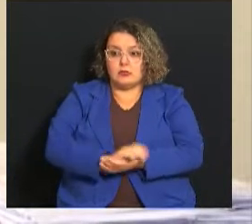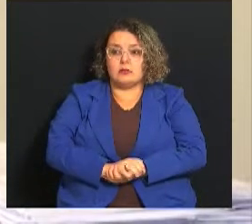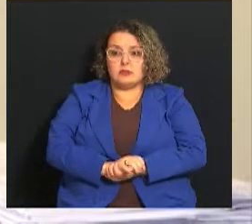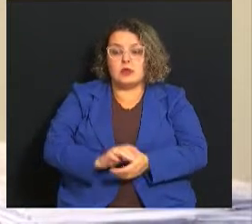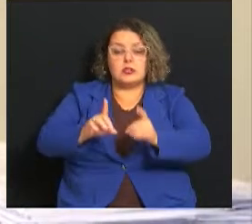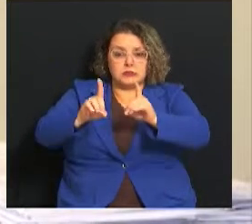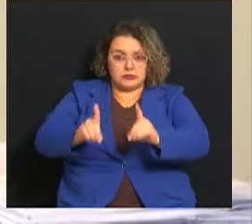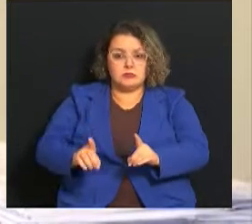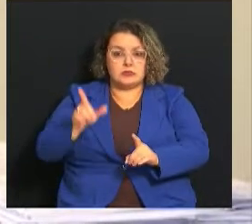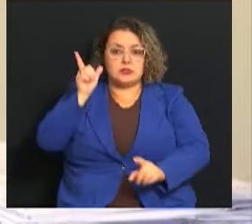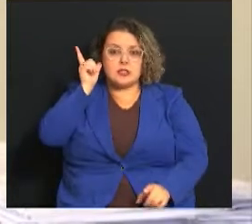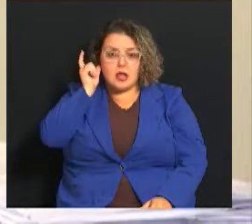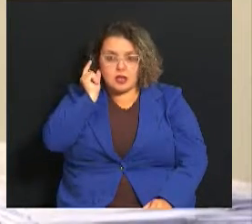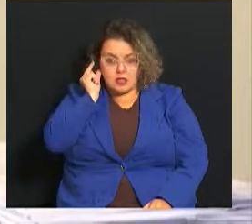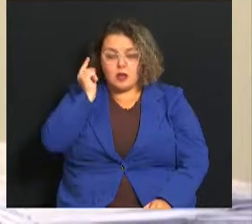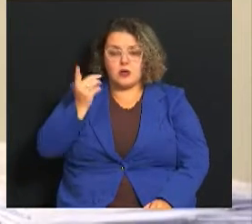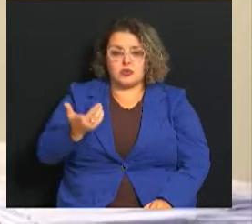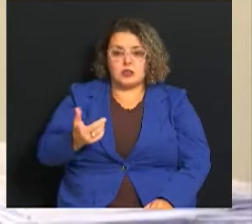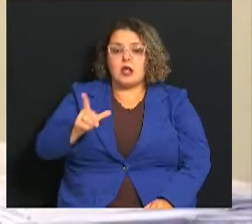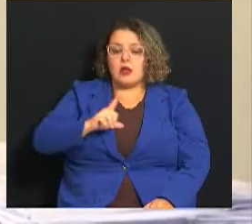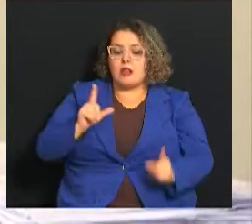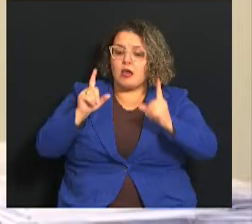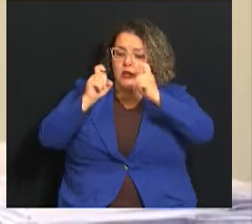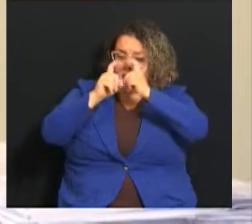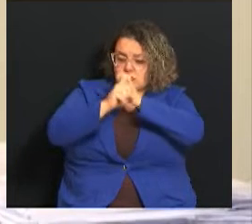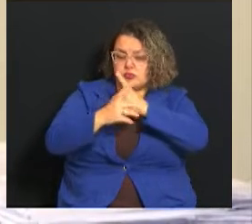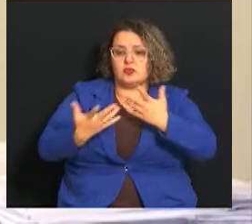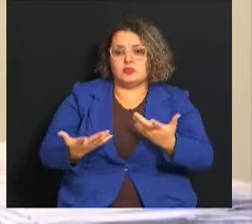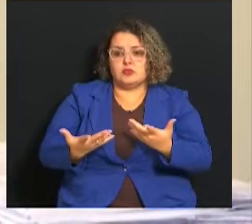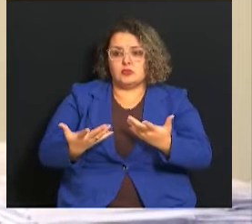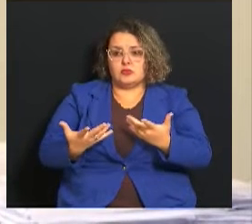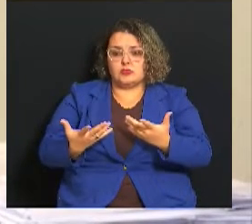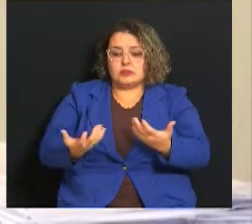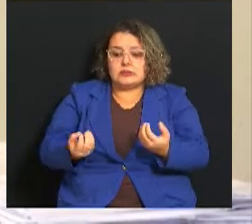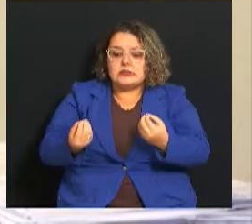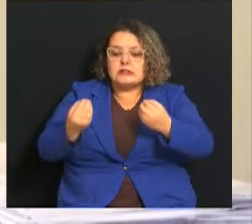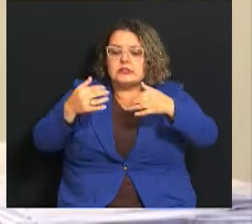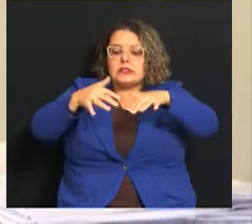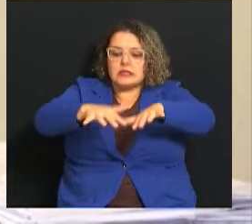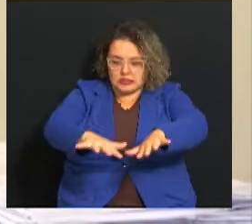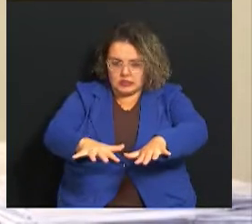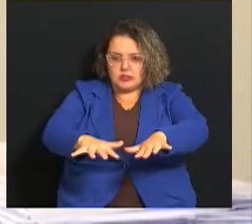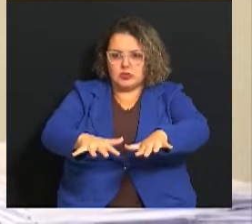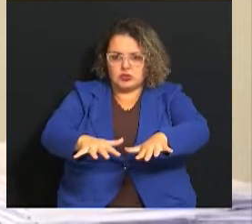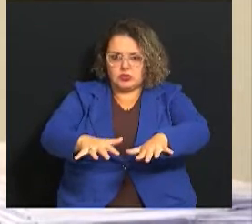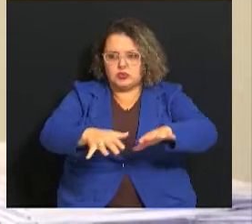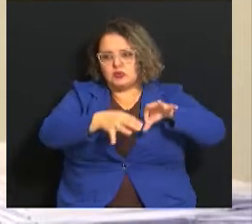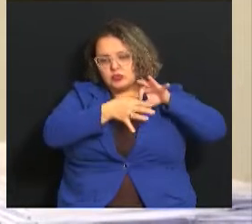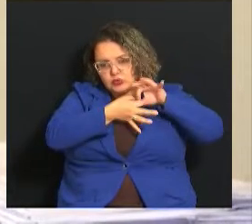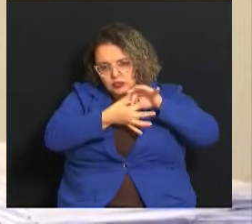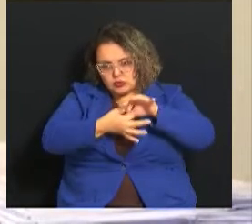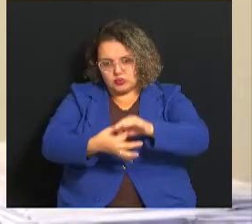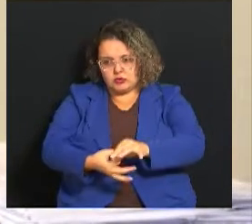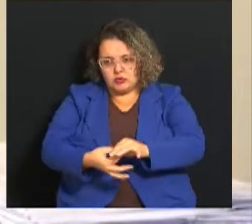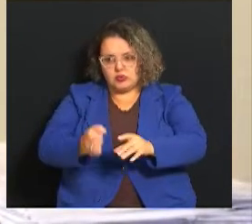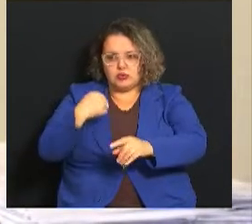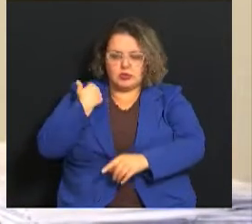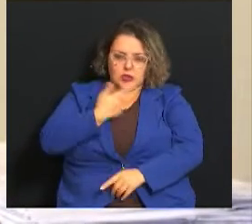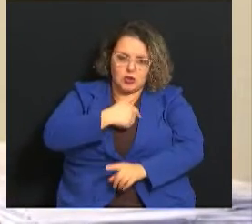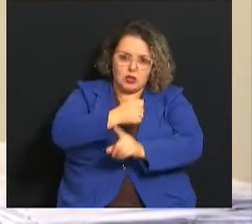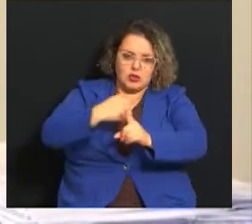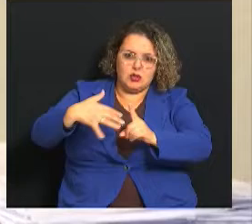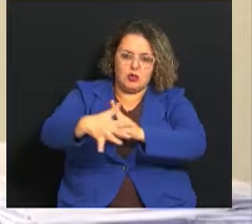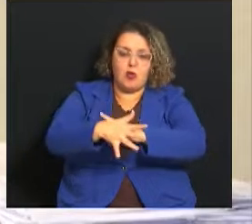deficiência auditiva tem muita dificuldade de ser inserida dentro do nosso contexto, dentro da nossa sociedade. Por isso